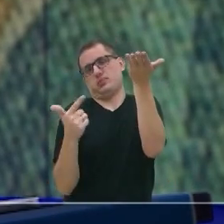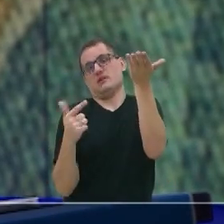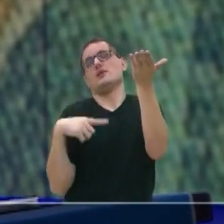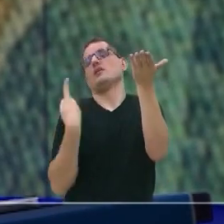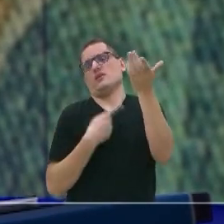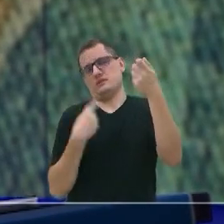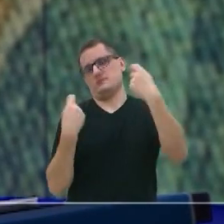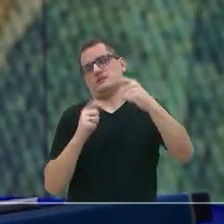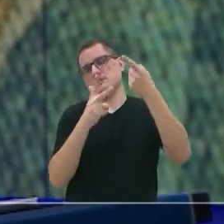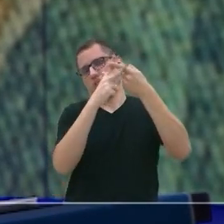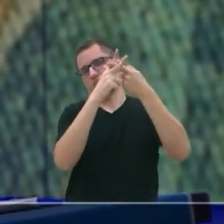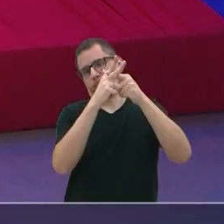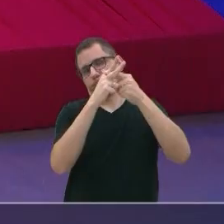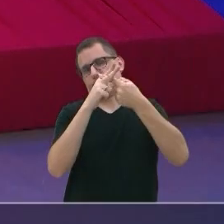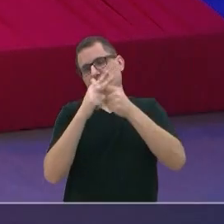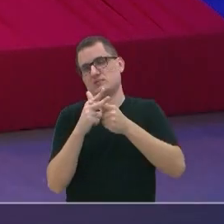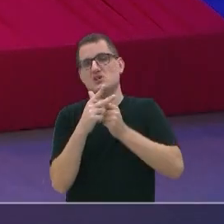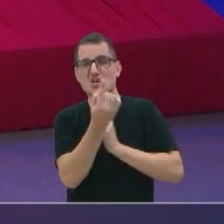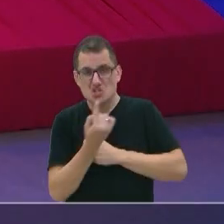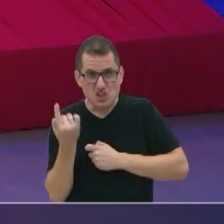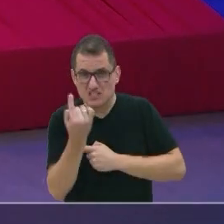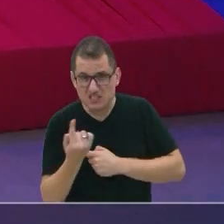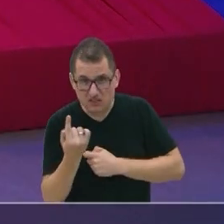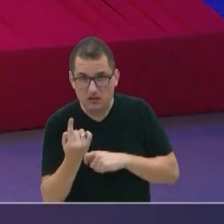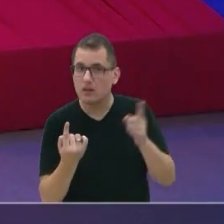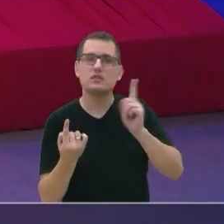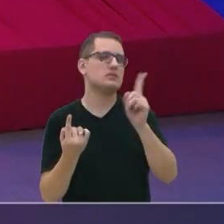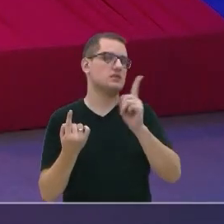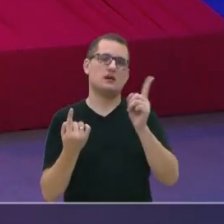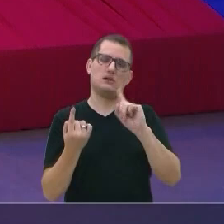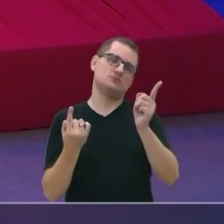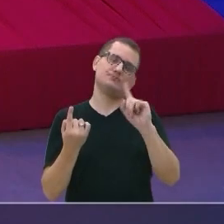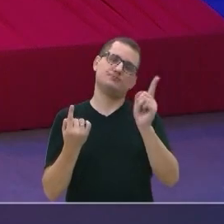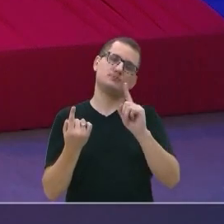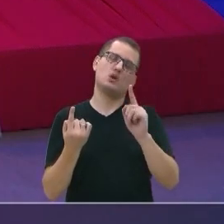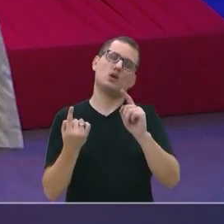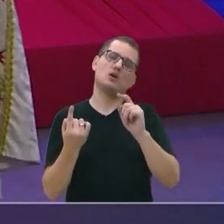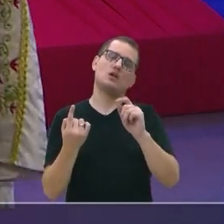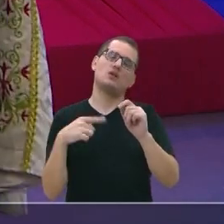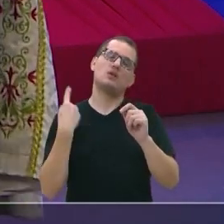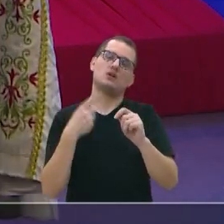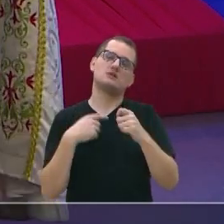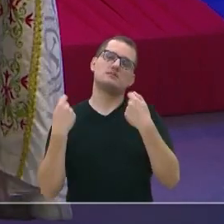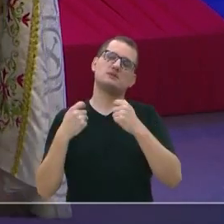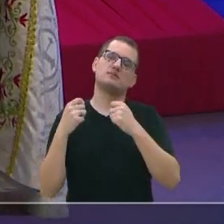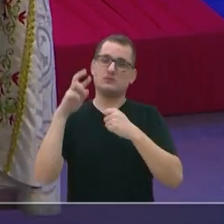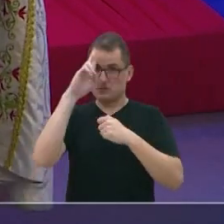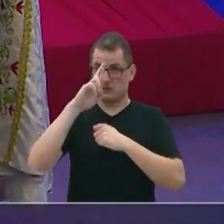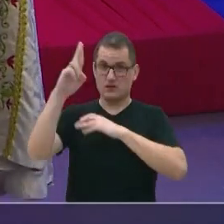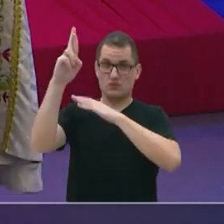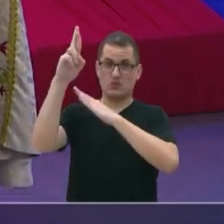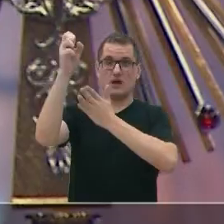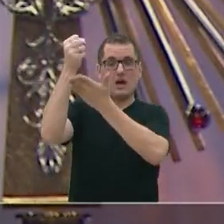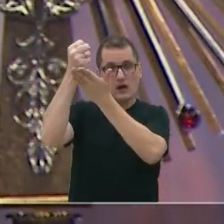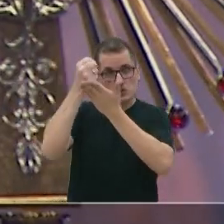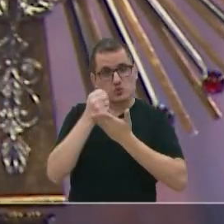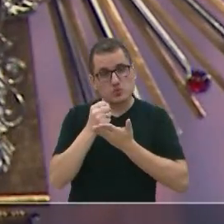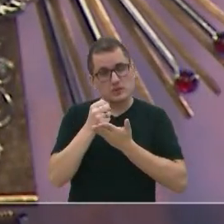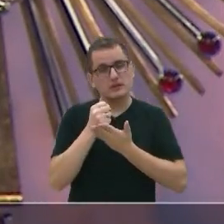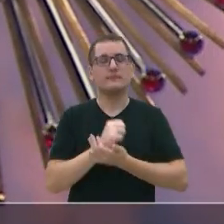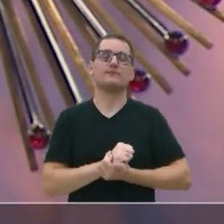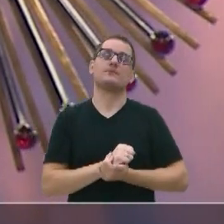isso. Sozinhos? De jeito nenhum. Com a ajuda do Senhor. Primeira